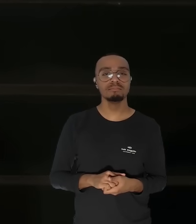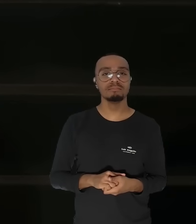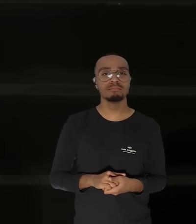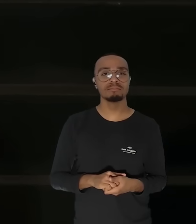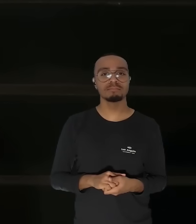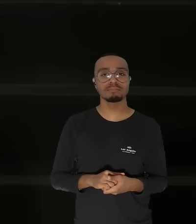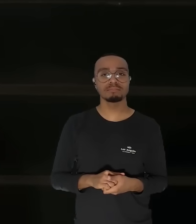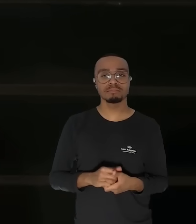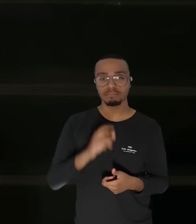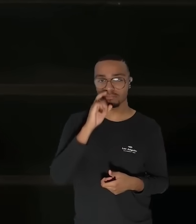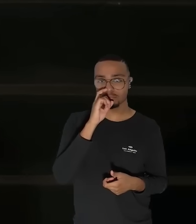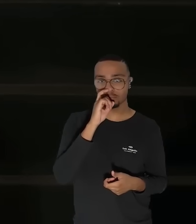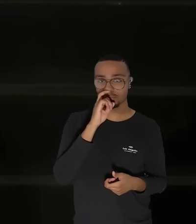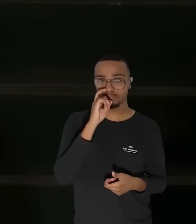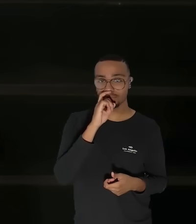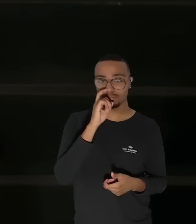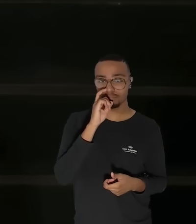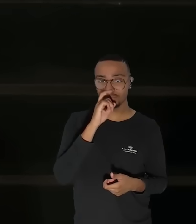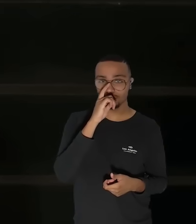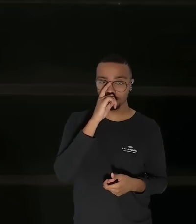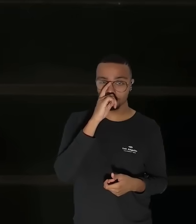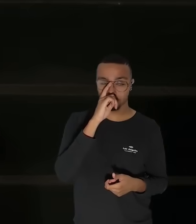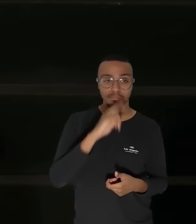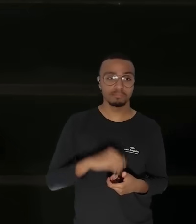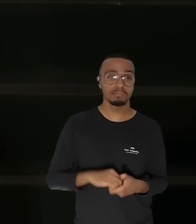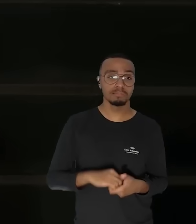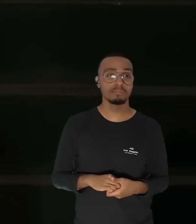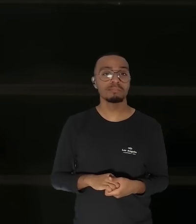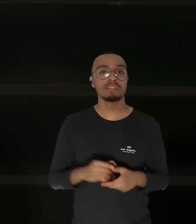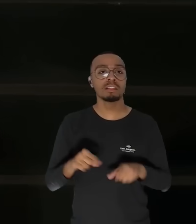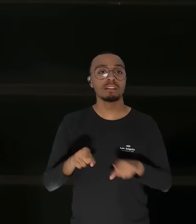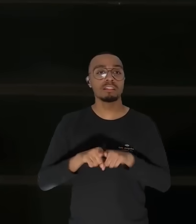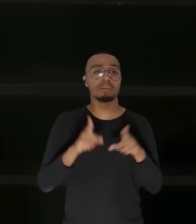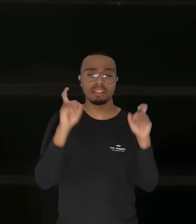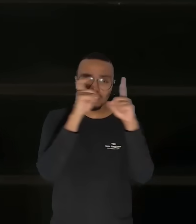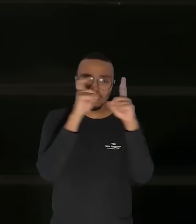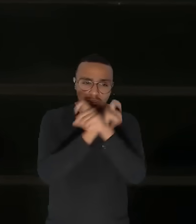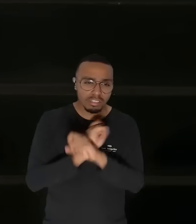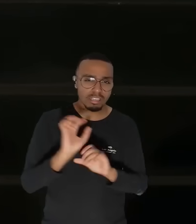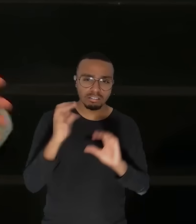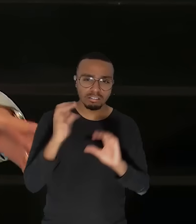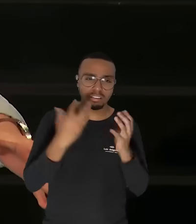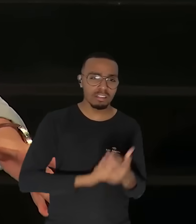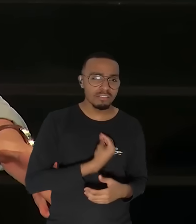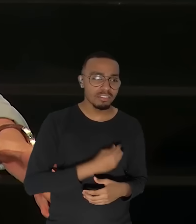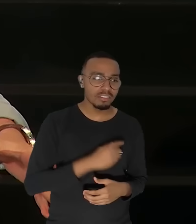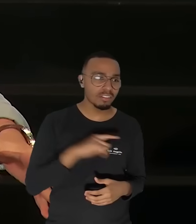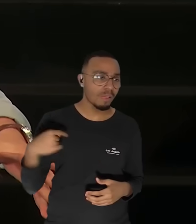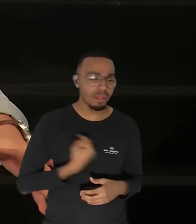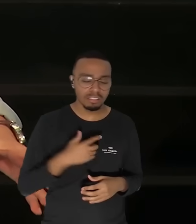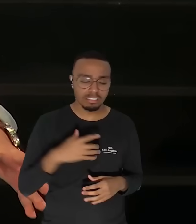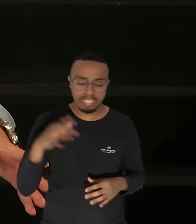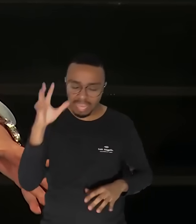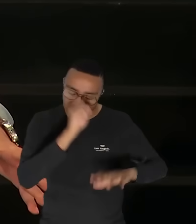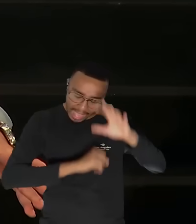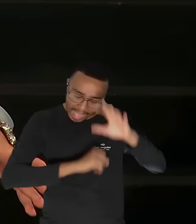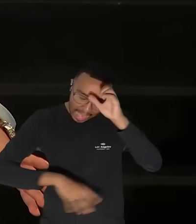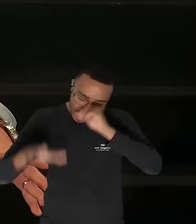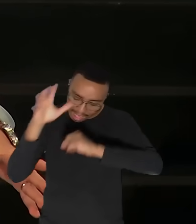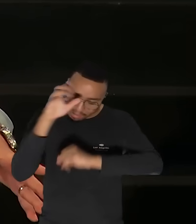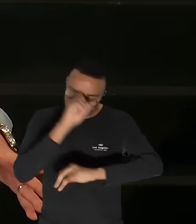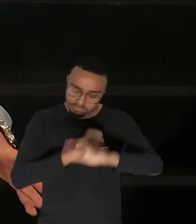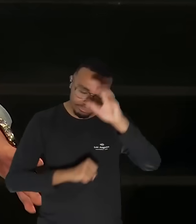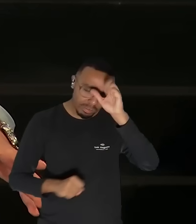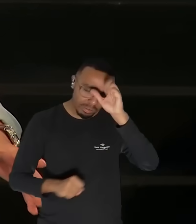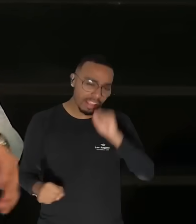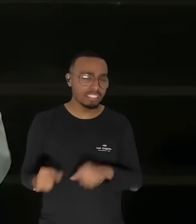Na tempestade, a gente aprende muito mais do que no tempo da bonança. Você quer purificar o ouro? Taca o ouro